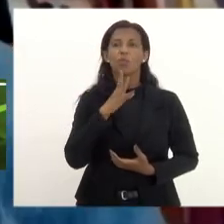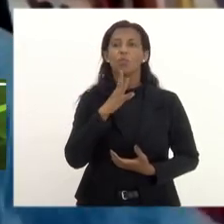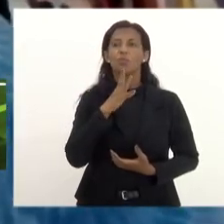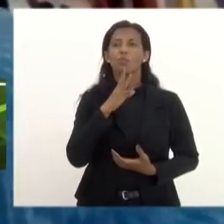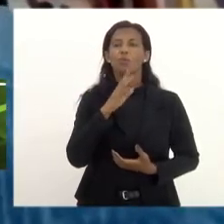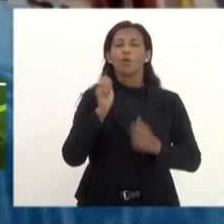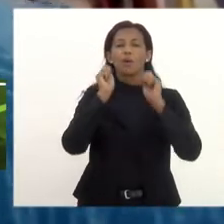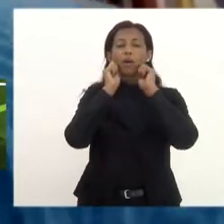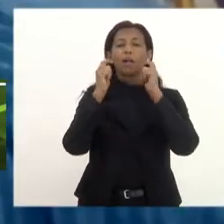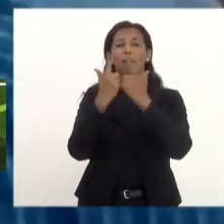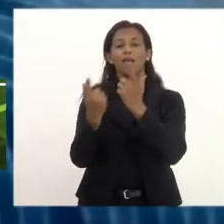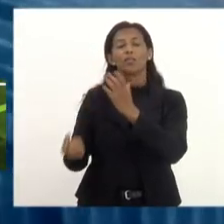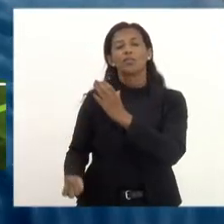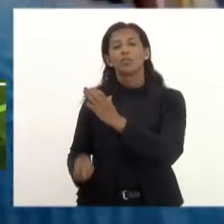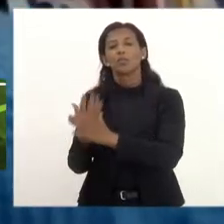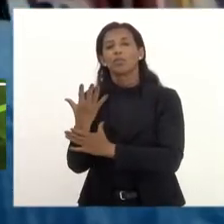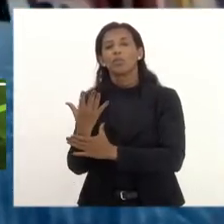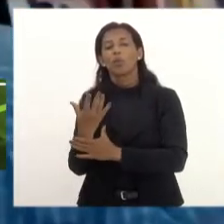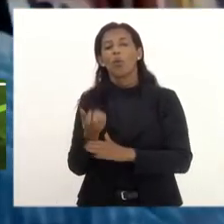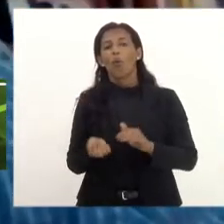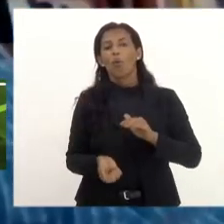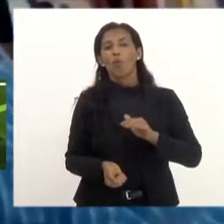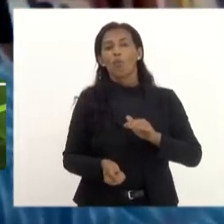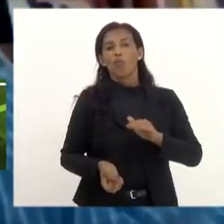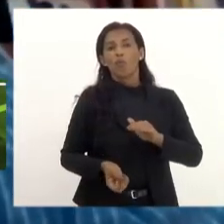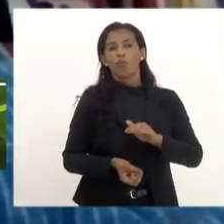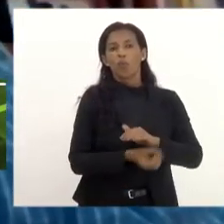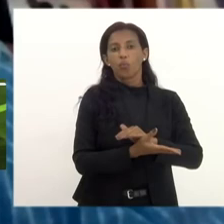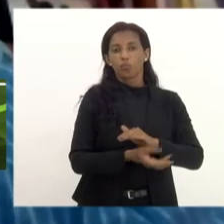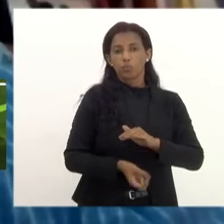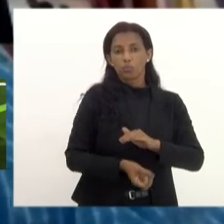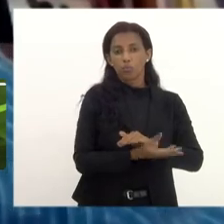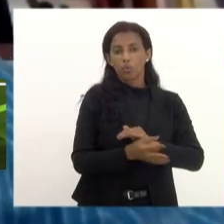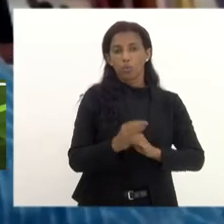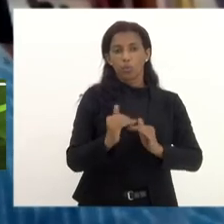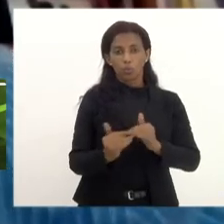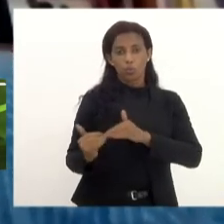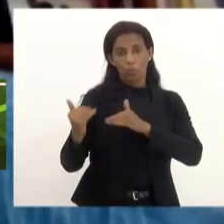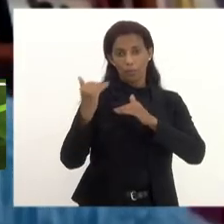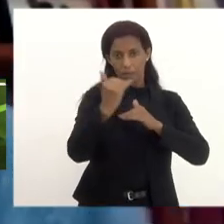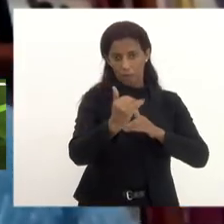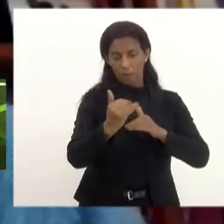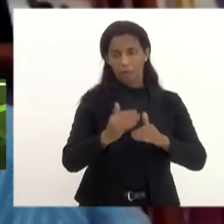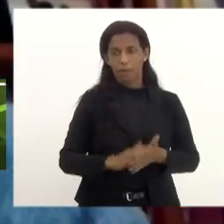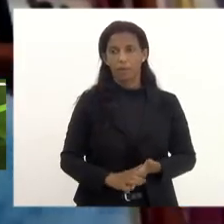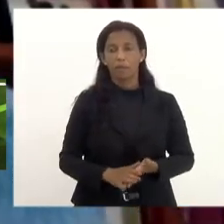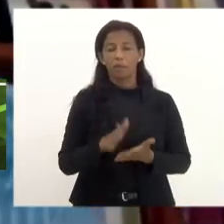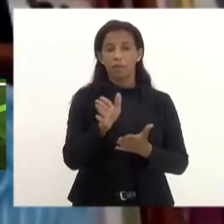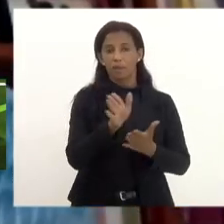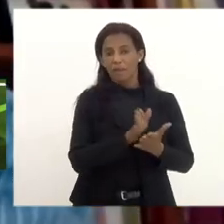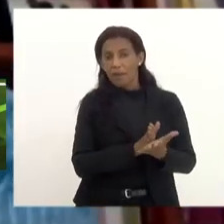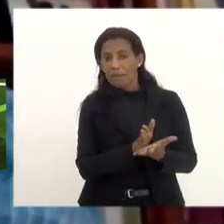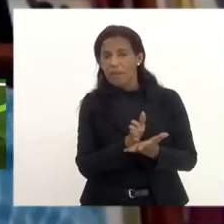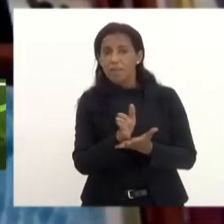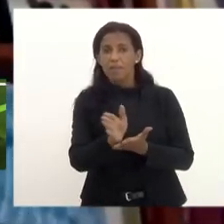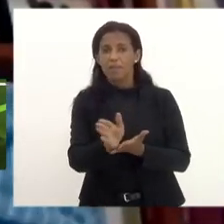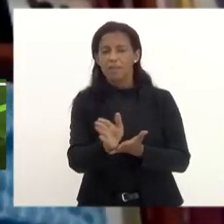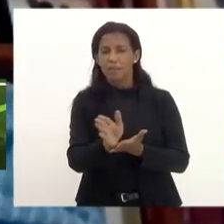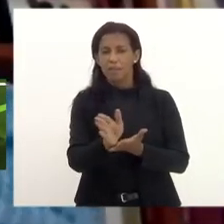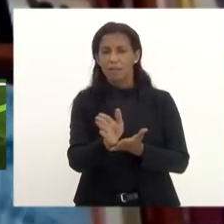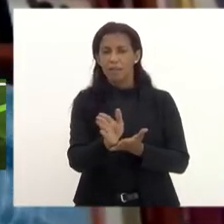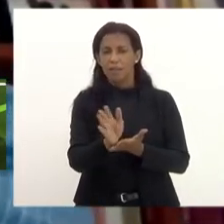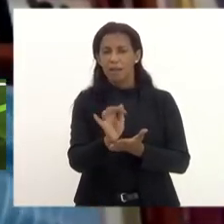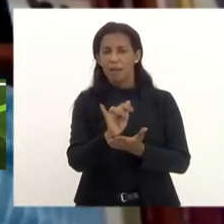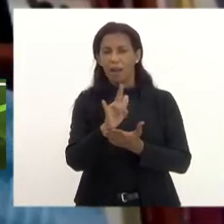todos, a Alerj criou um fundo soberano, né? E que, na verdade, vai seguir um pouco a linha do fundo